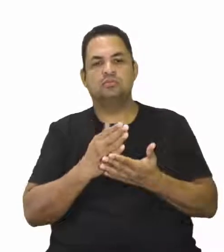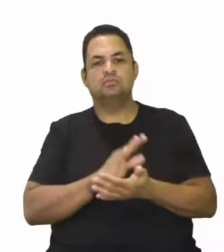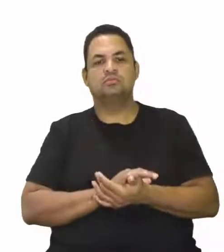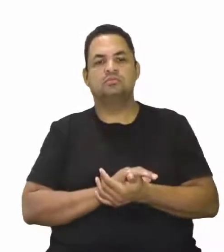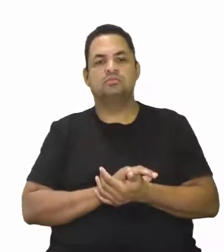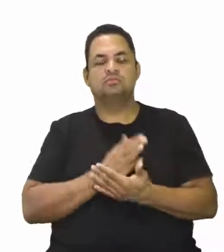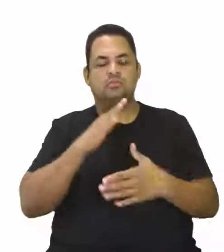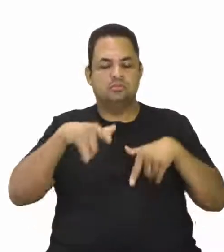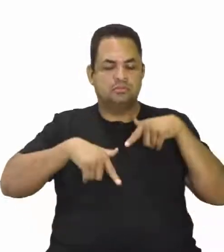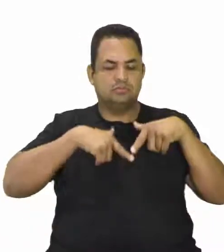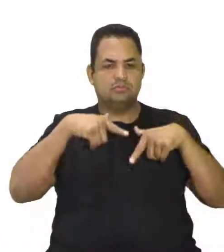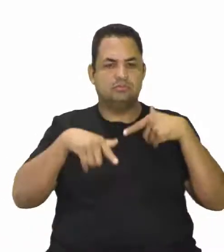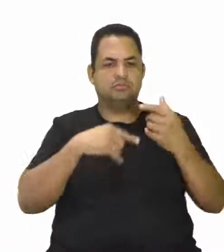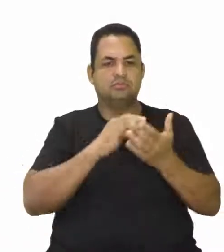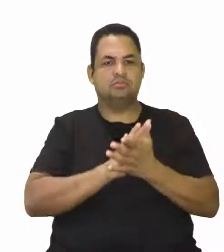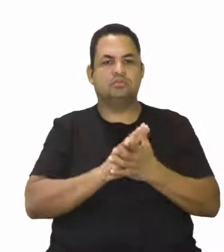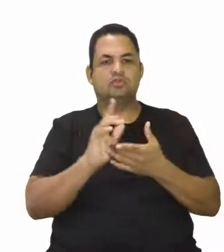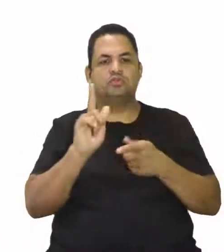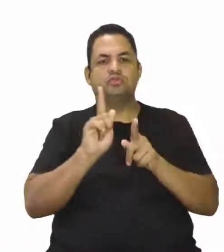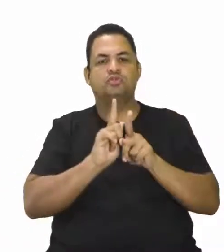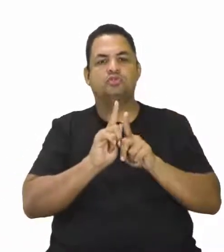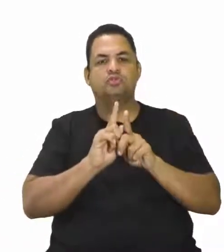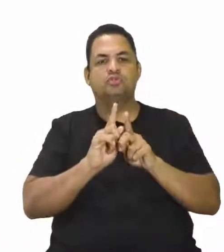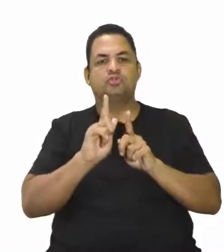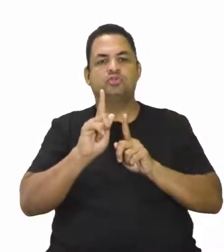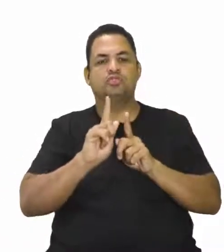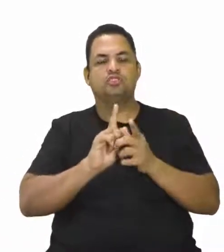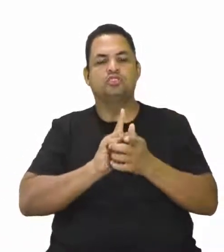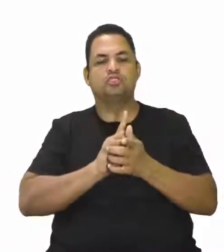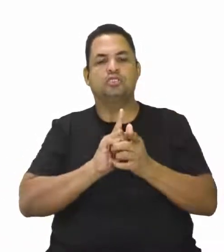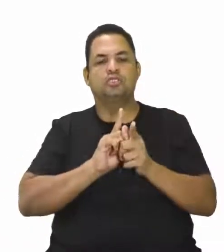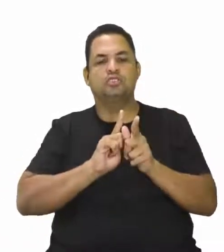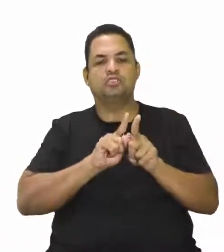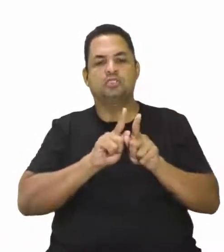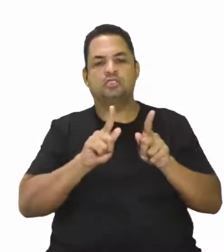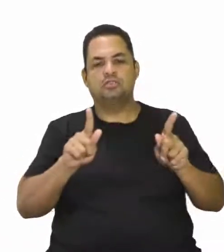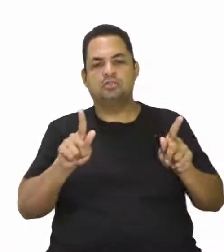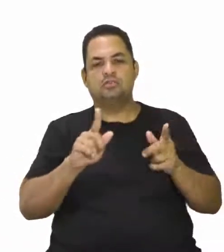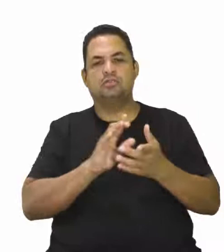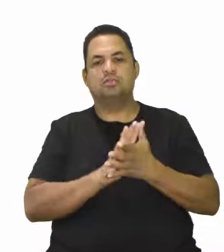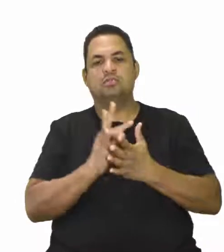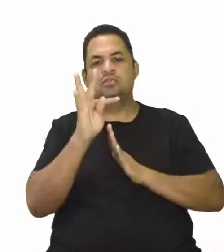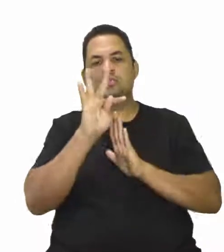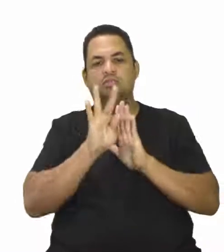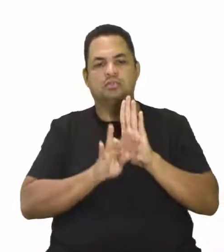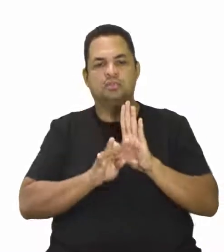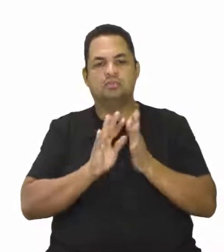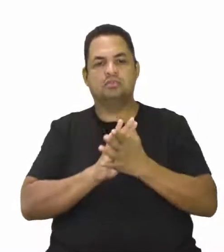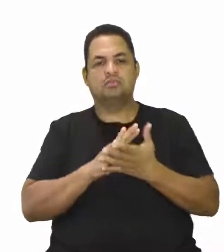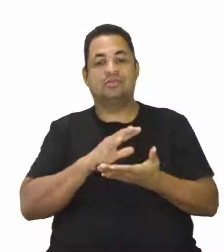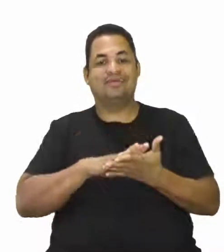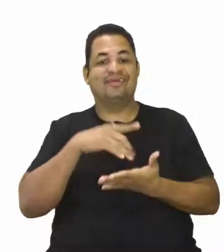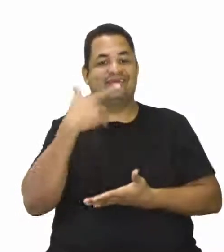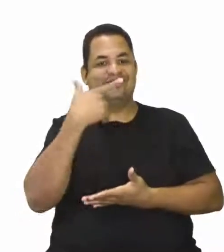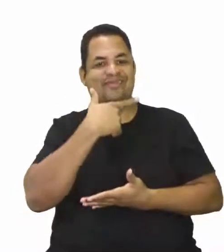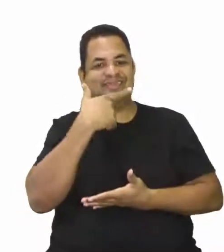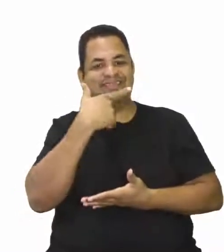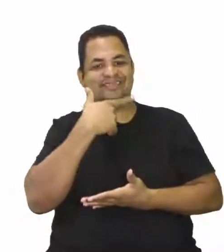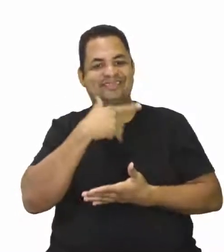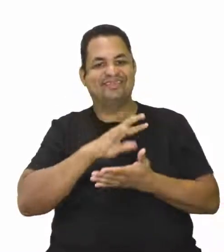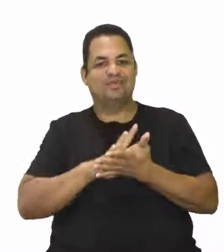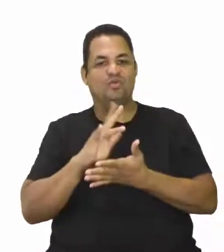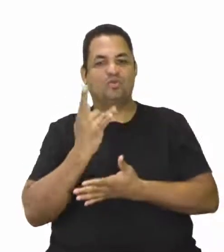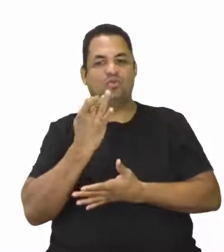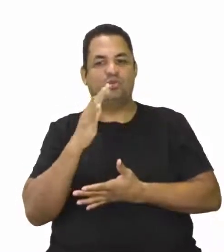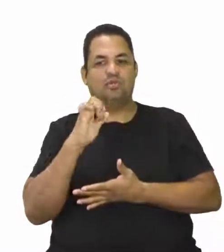nosso trabalhinho com gênero textual. E o primeiro gênero textual que nós vamos estudar é o humorístico. Que tem